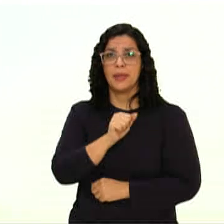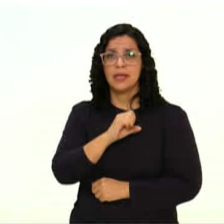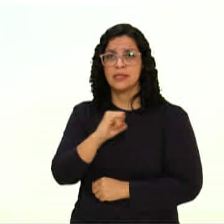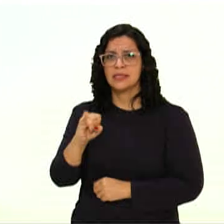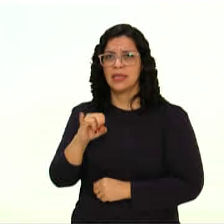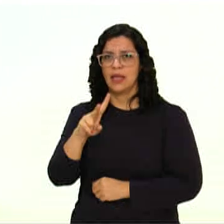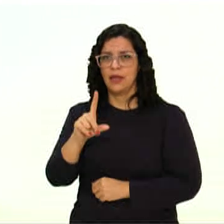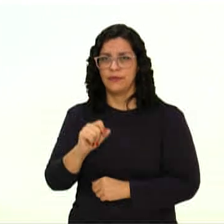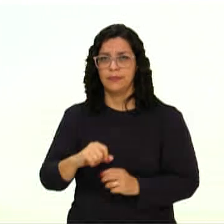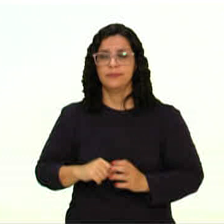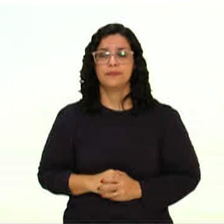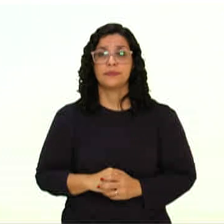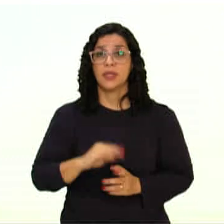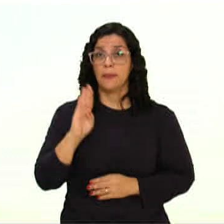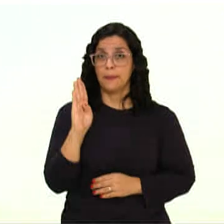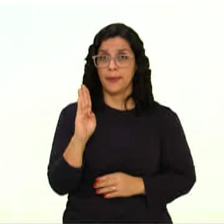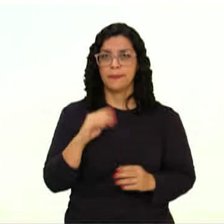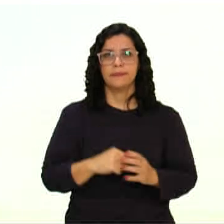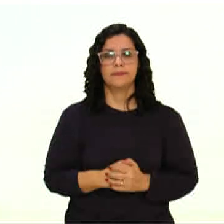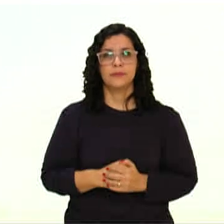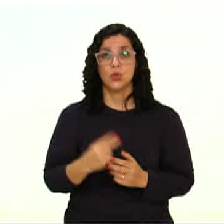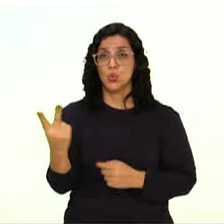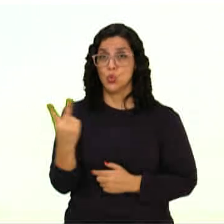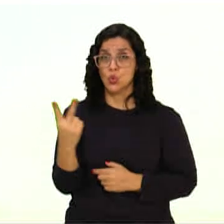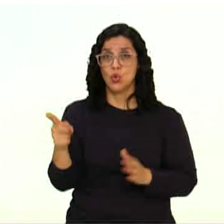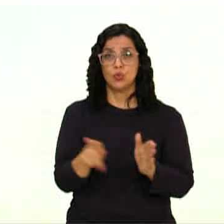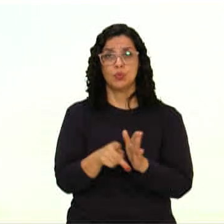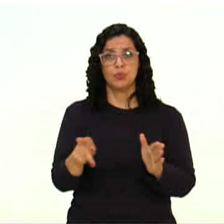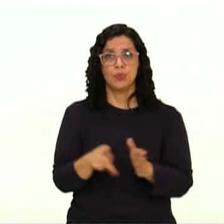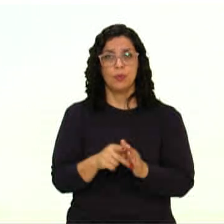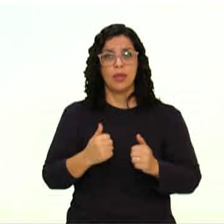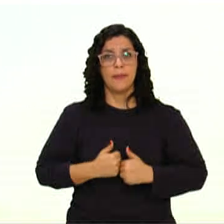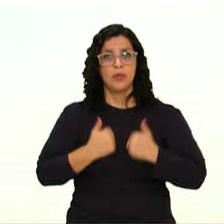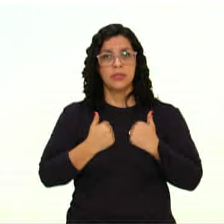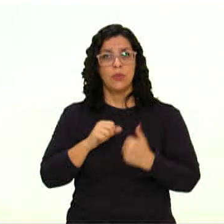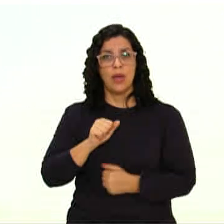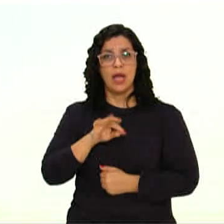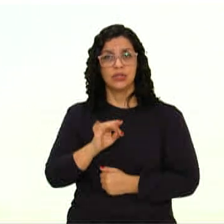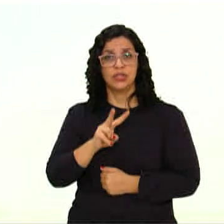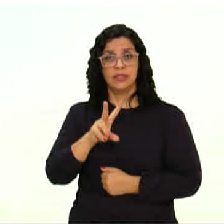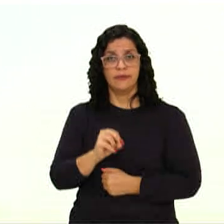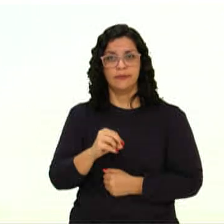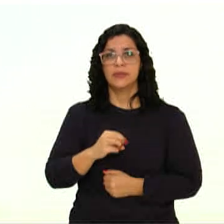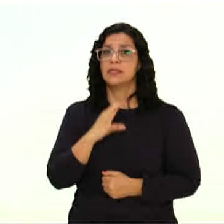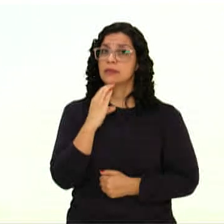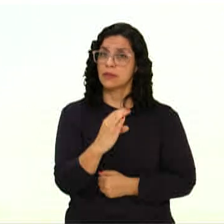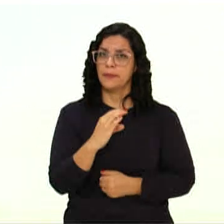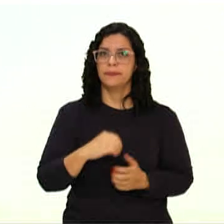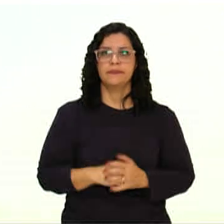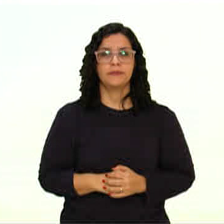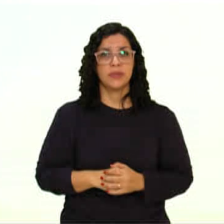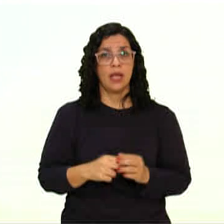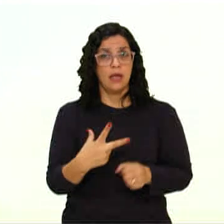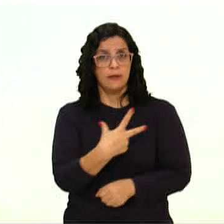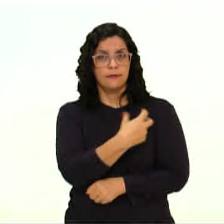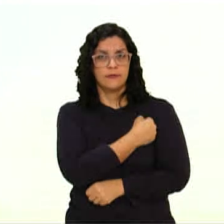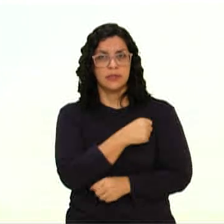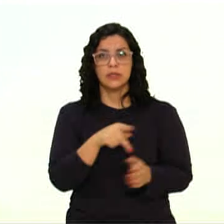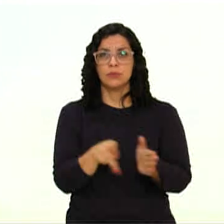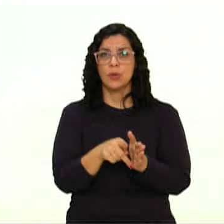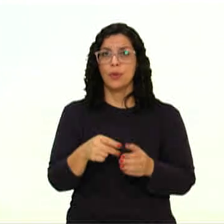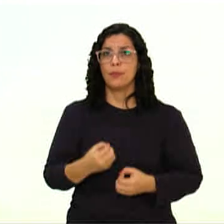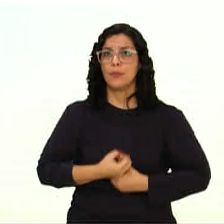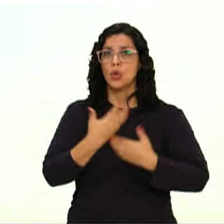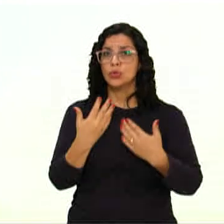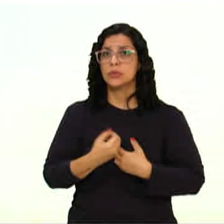passiva. Letra B. Ambos são imunização ativa. Letra C. As vacinas são produzidas